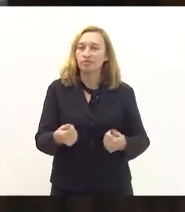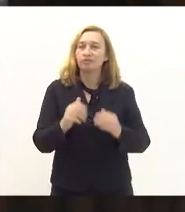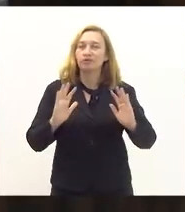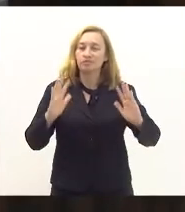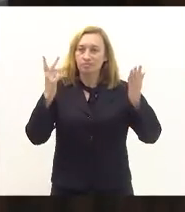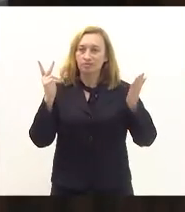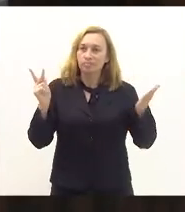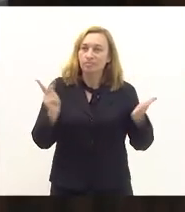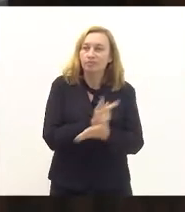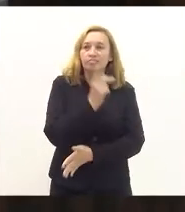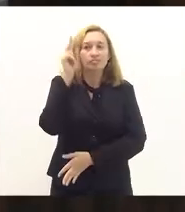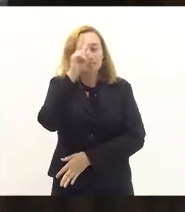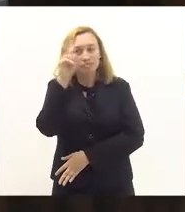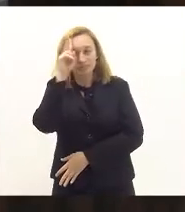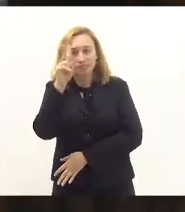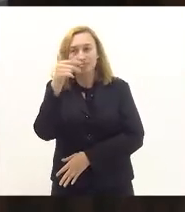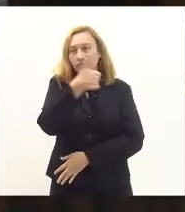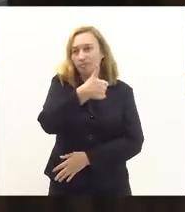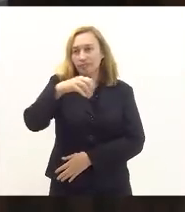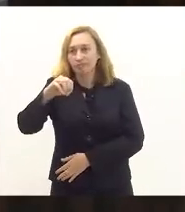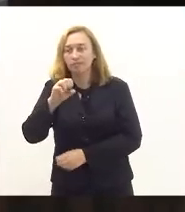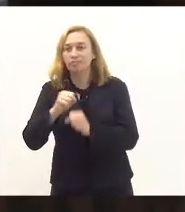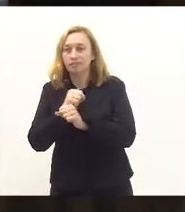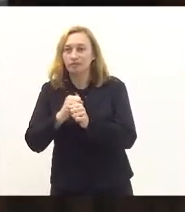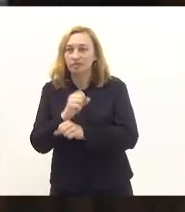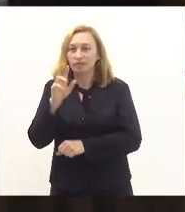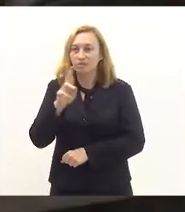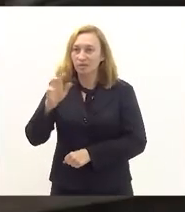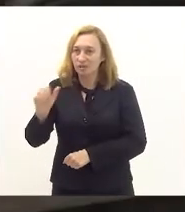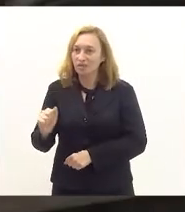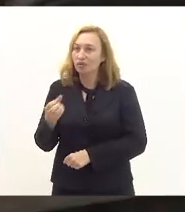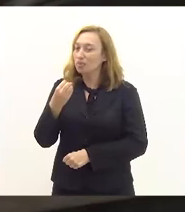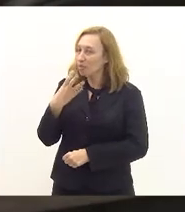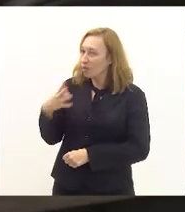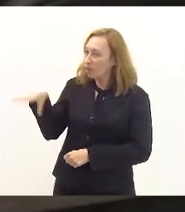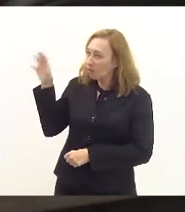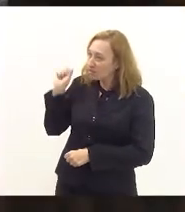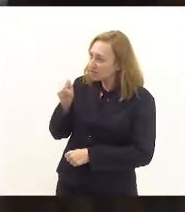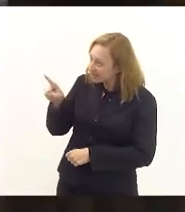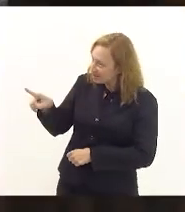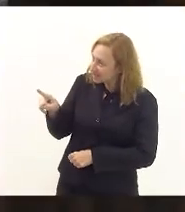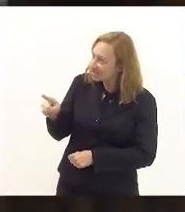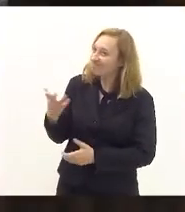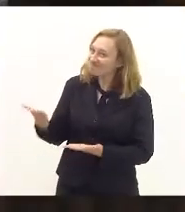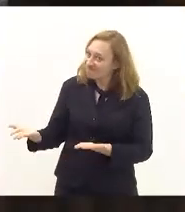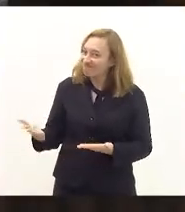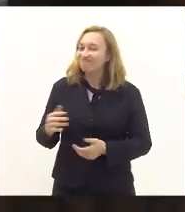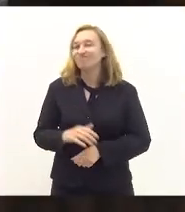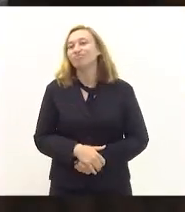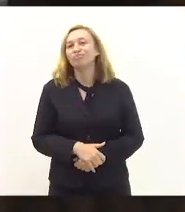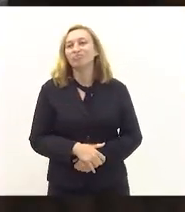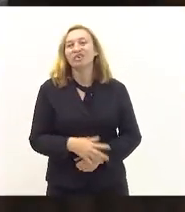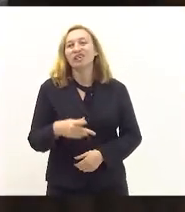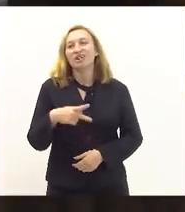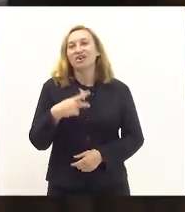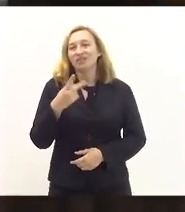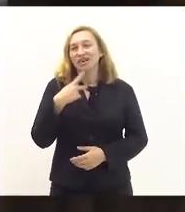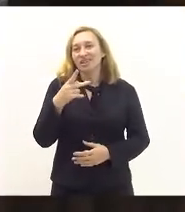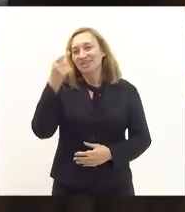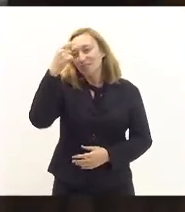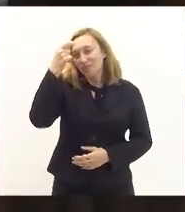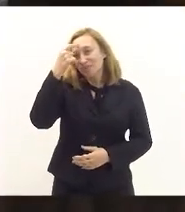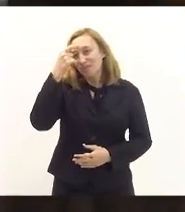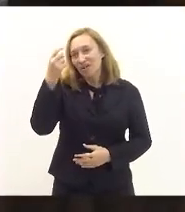também, lembrando os 100 anos de Brizola. E foi muito bom te ouvir, doutor Trajano Ribeiro, contando assim essa